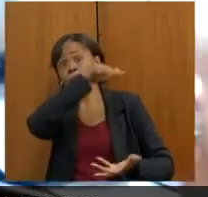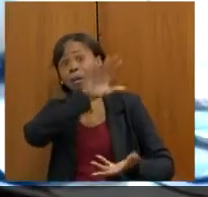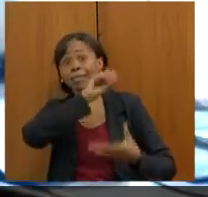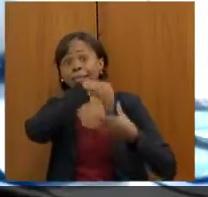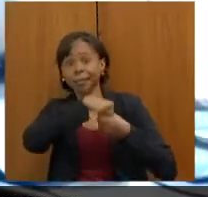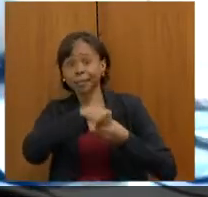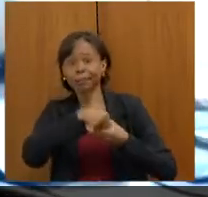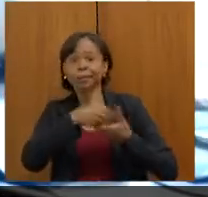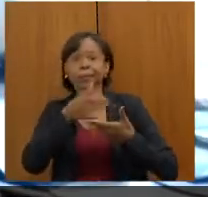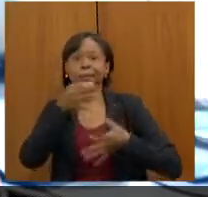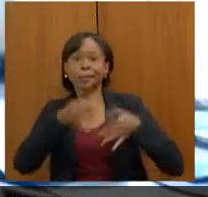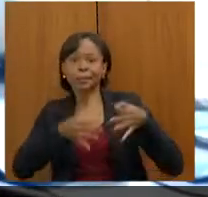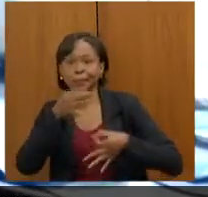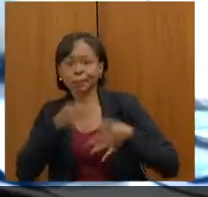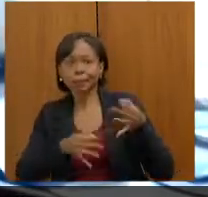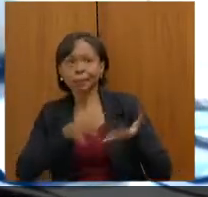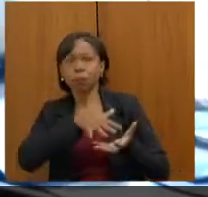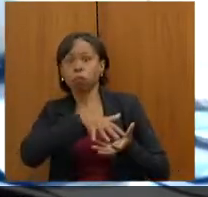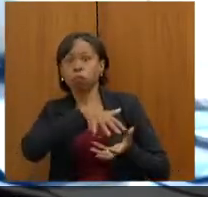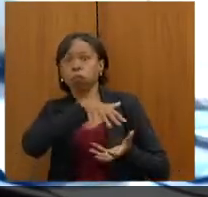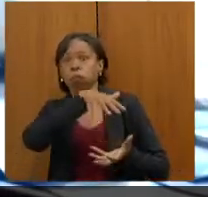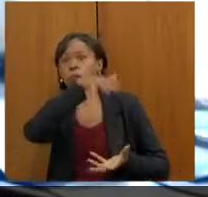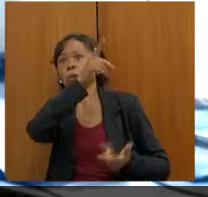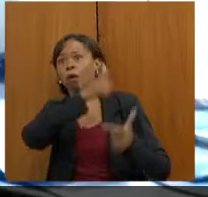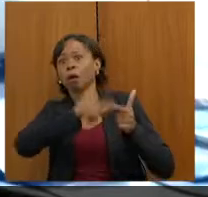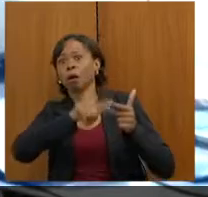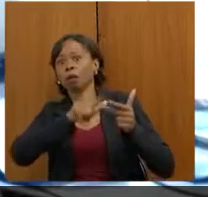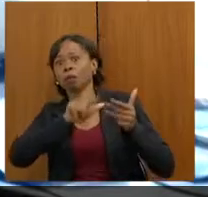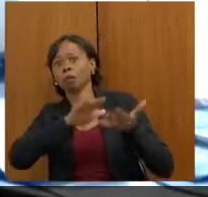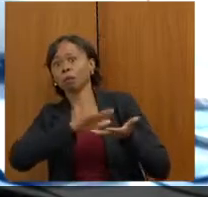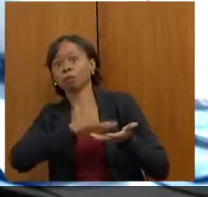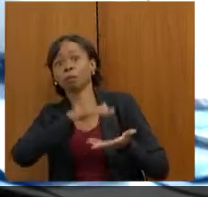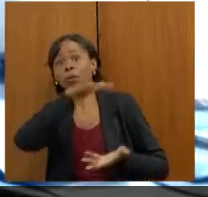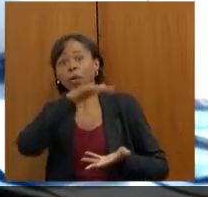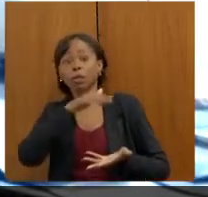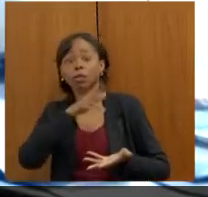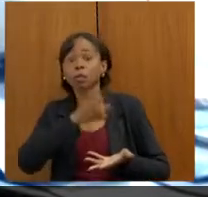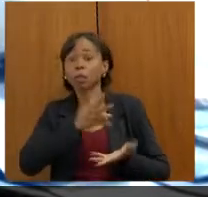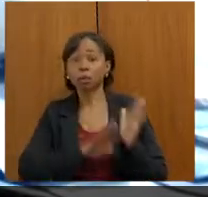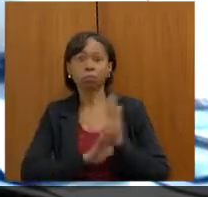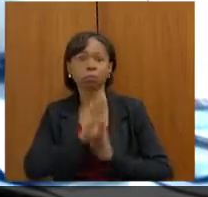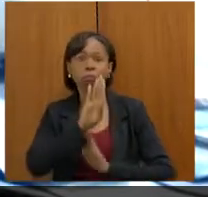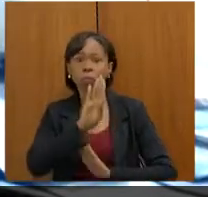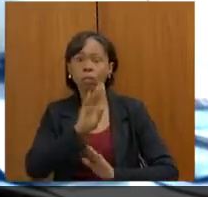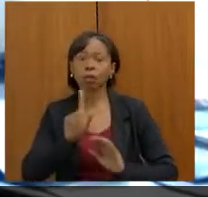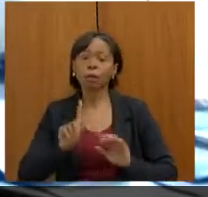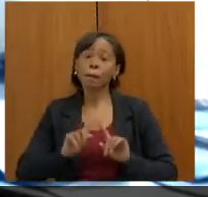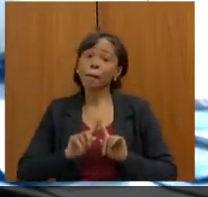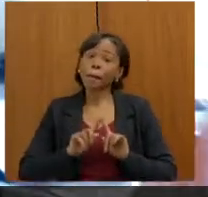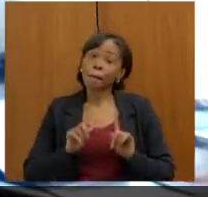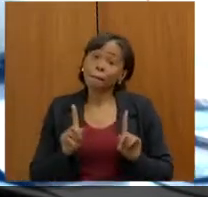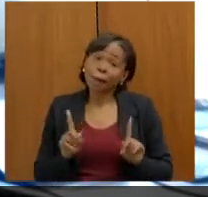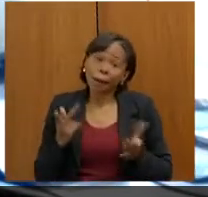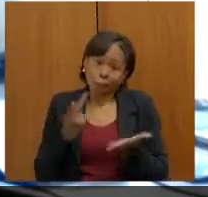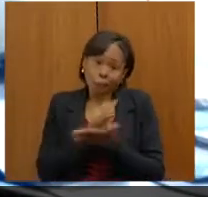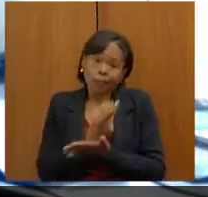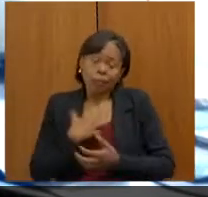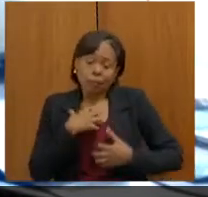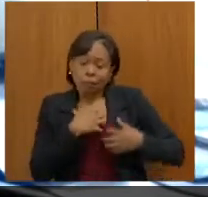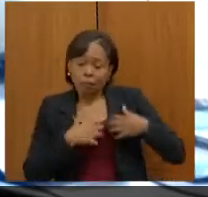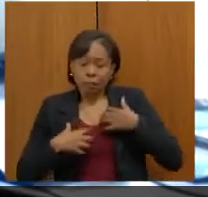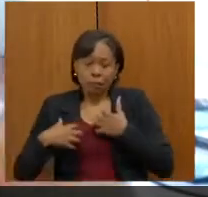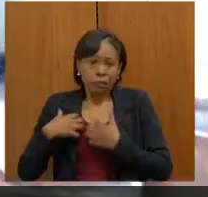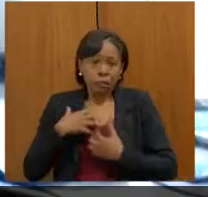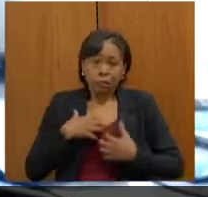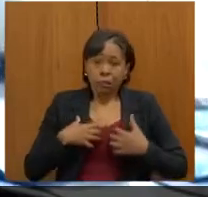crescendo o tempo todo sim de cabeça não um pelo contrário eles aumentam e isso geram não está